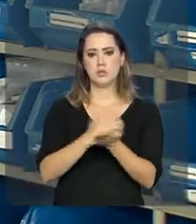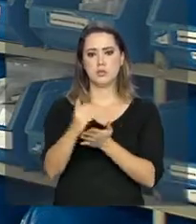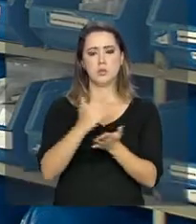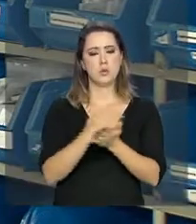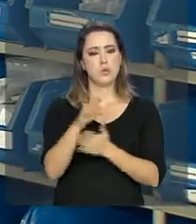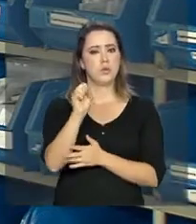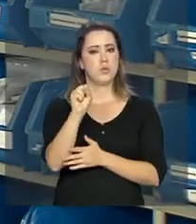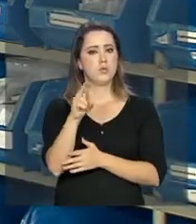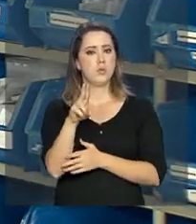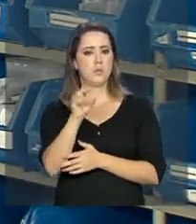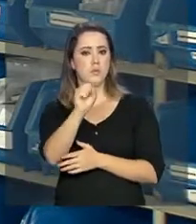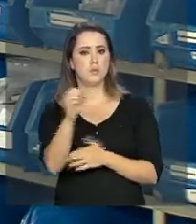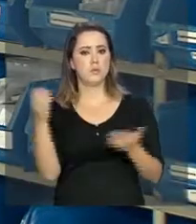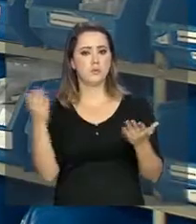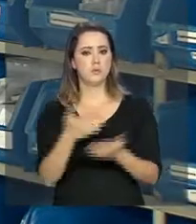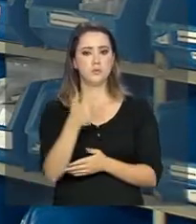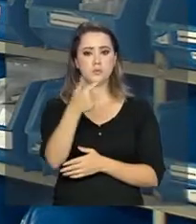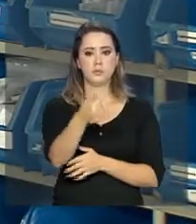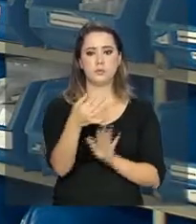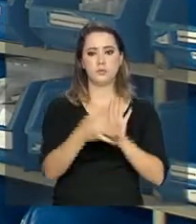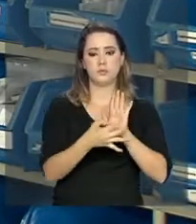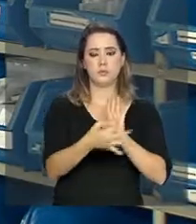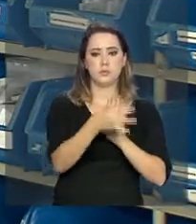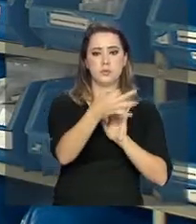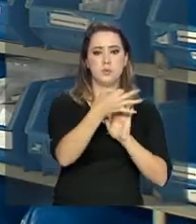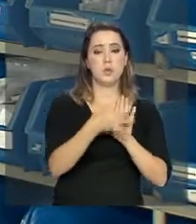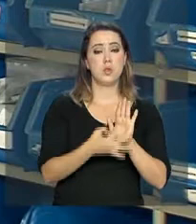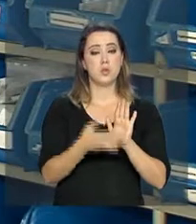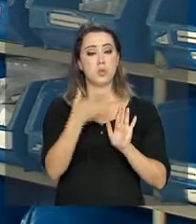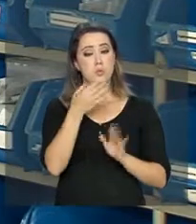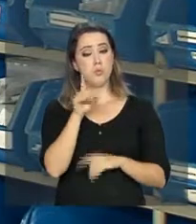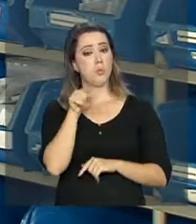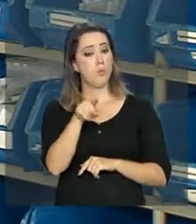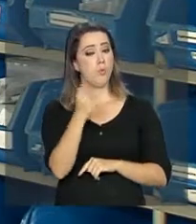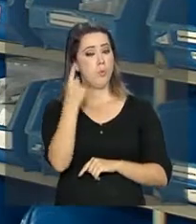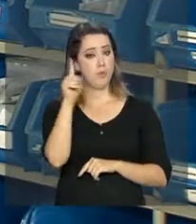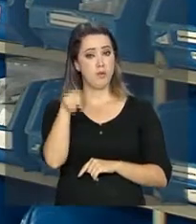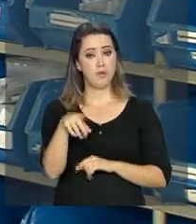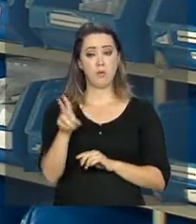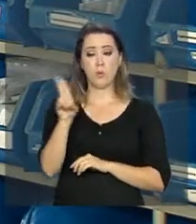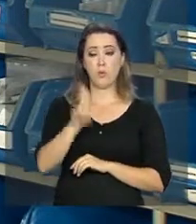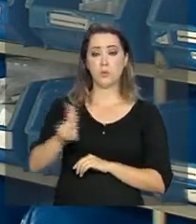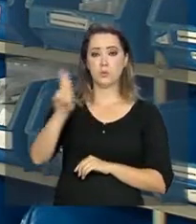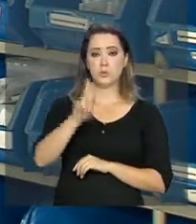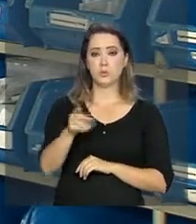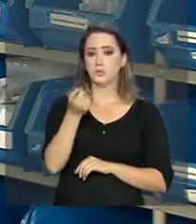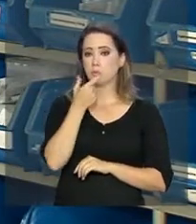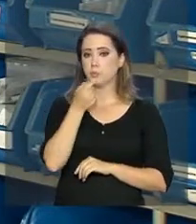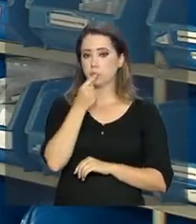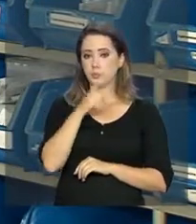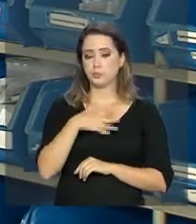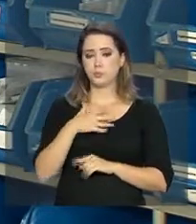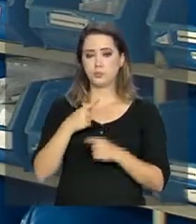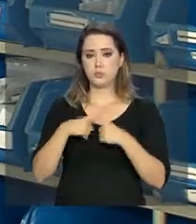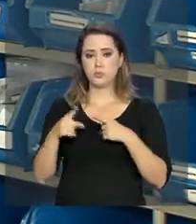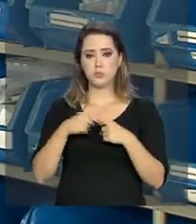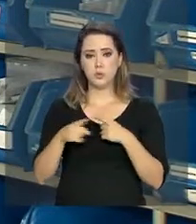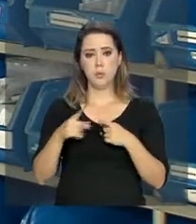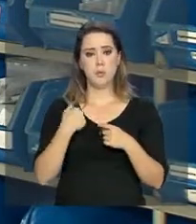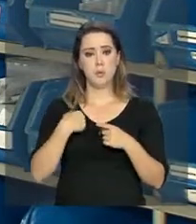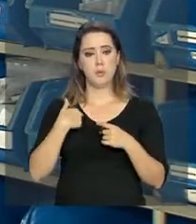sus atualmente as sete consultas em aberto uma delas relacionadas a um tratamento para intoxicação por